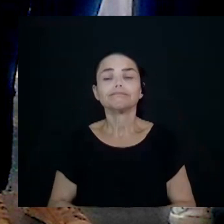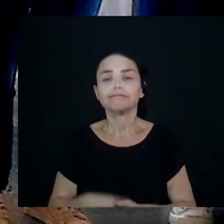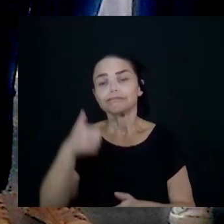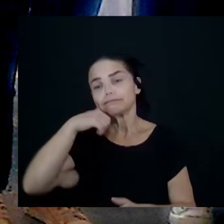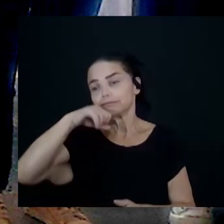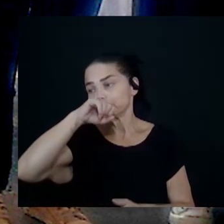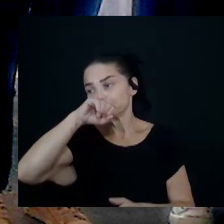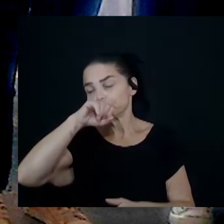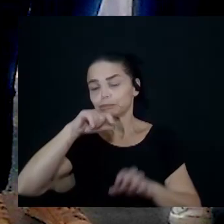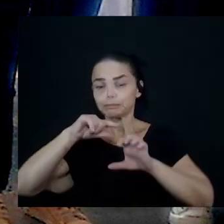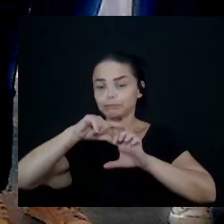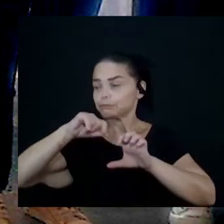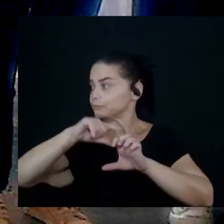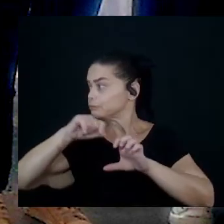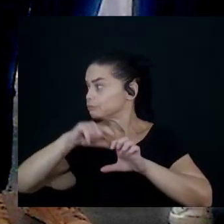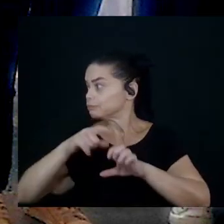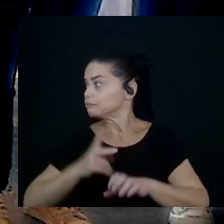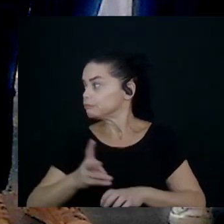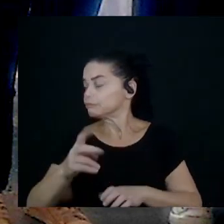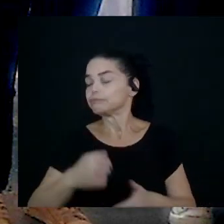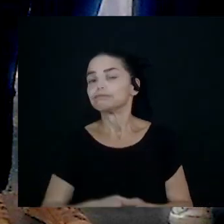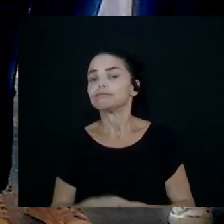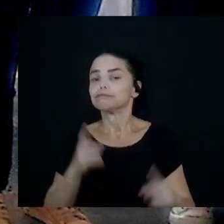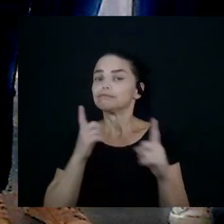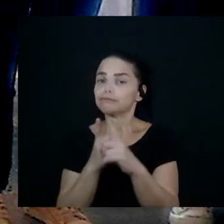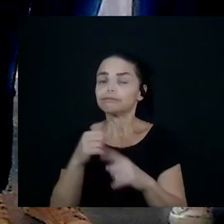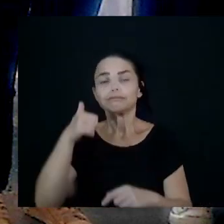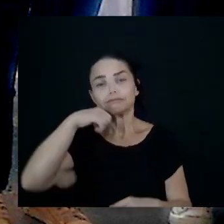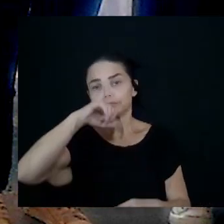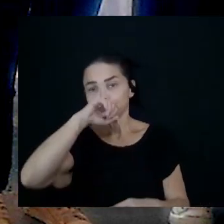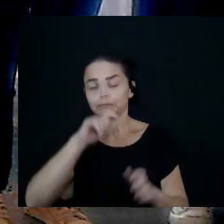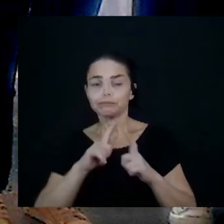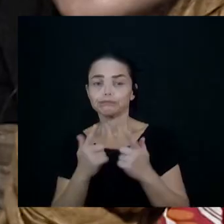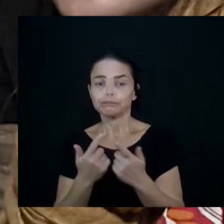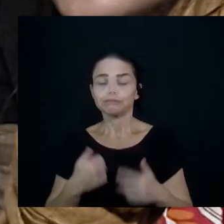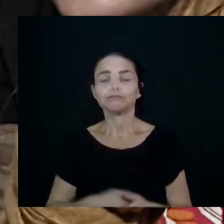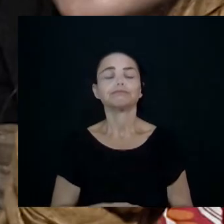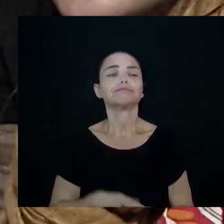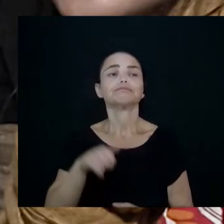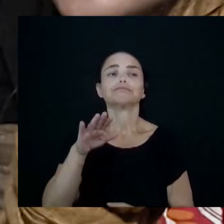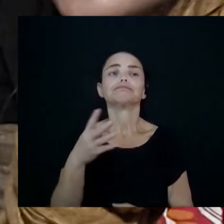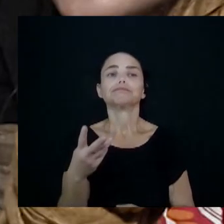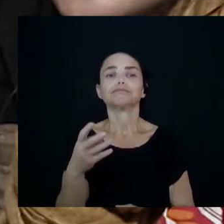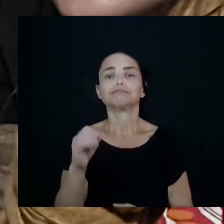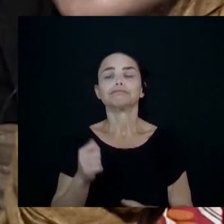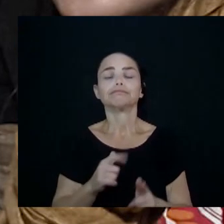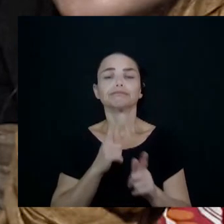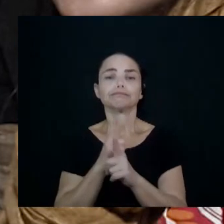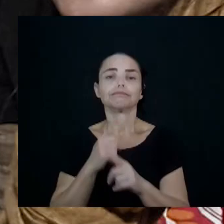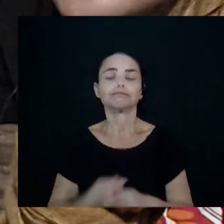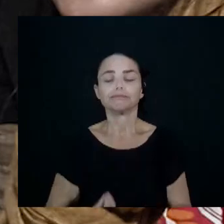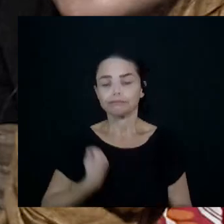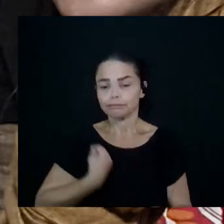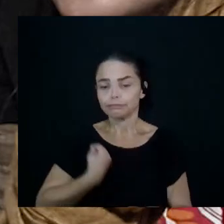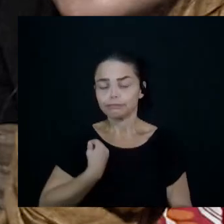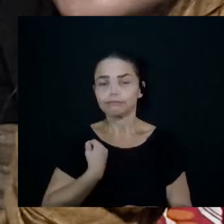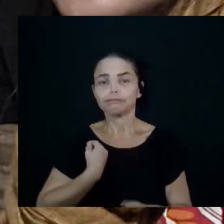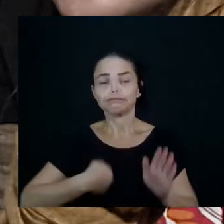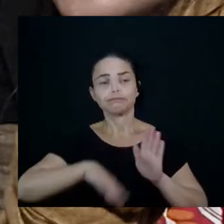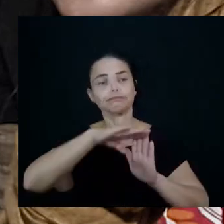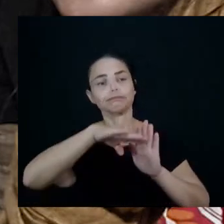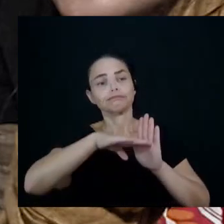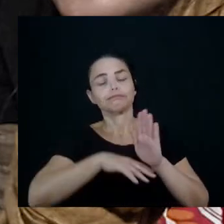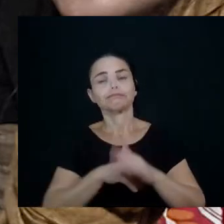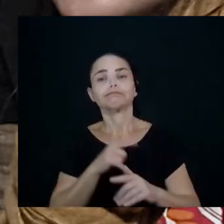Nós sempre fazíamos encontros para as mamães do grupo, acho que a gente já fez mais de 30 encontros presenciais, com programação para toda a família, esse é o